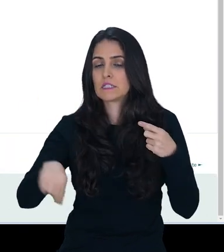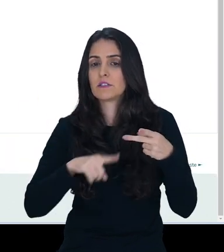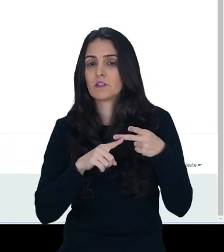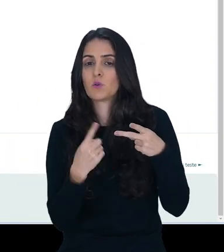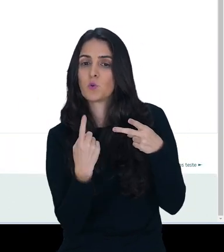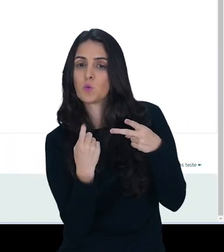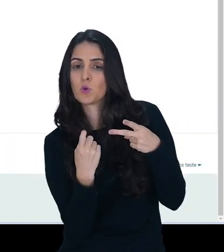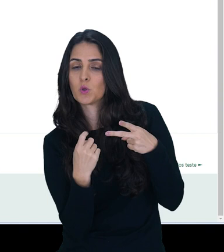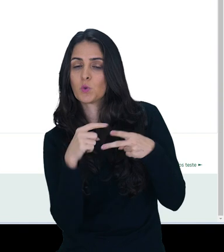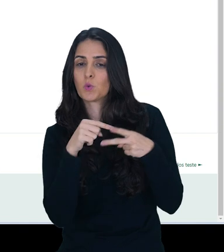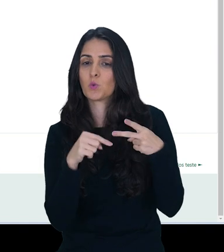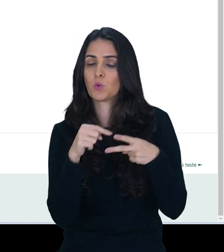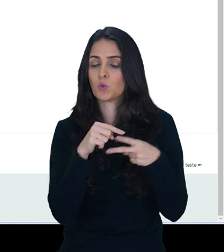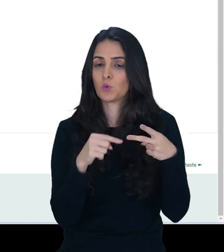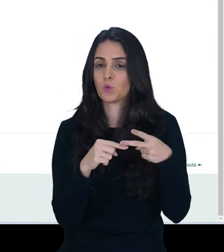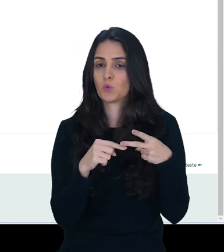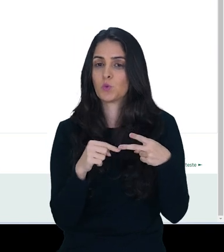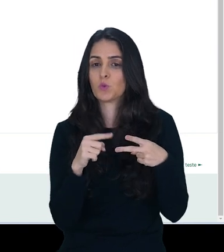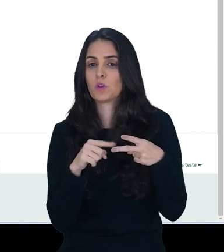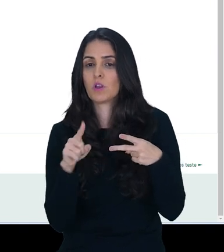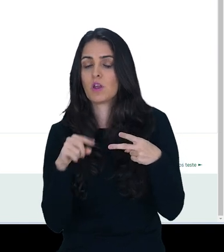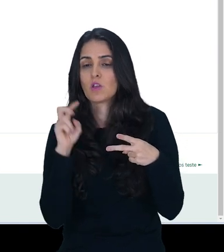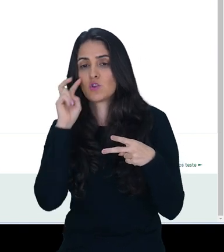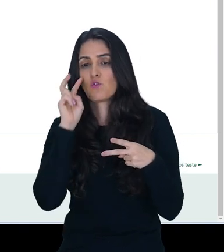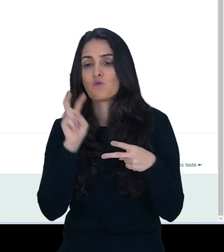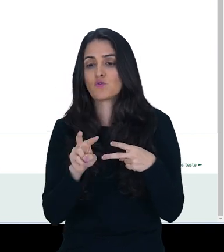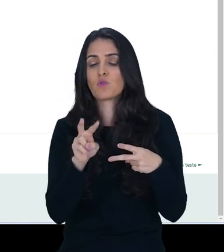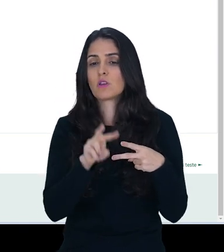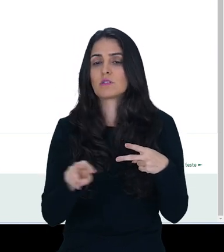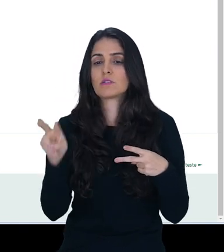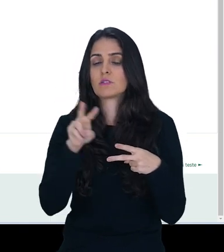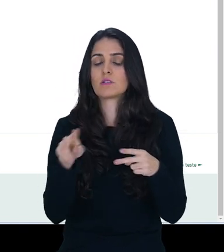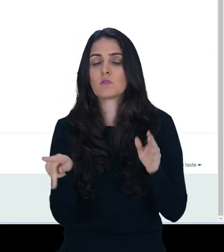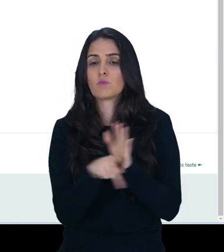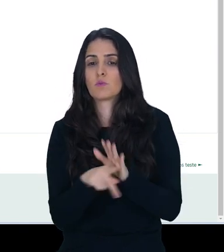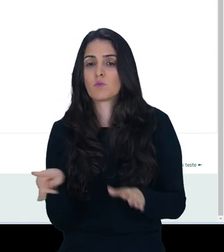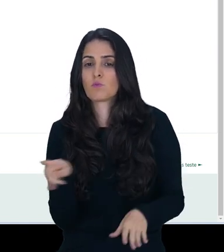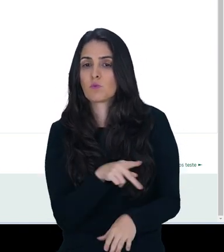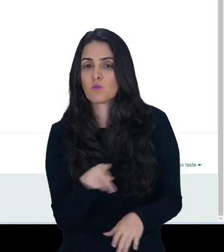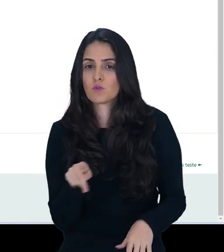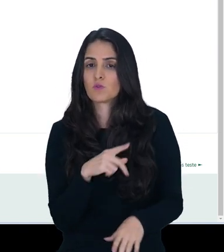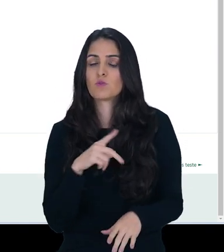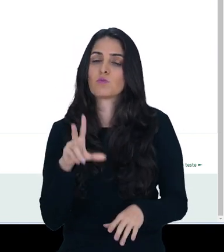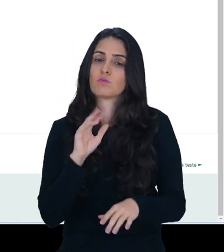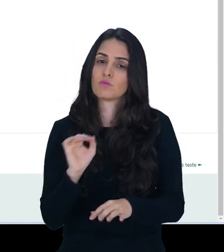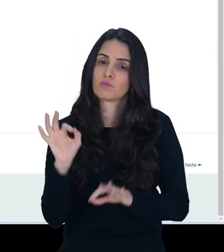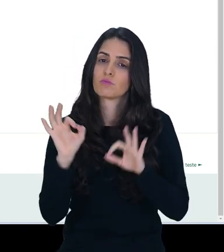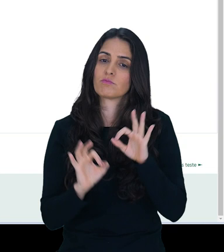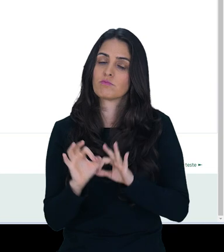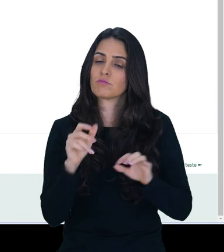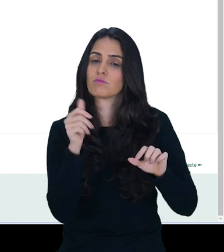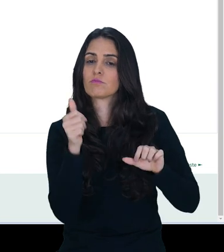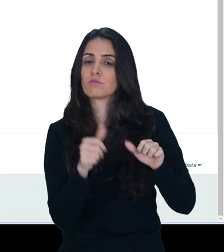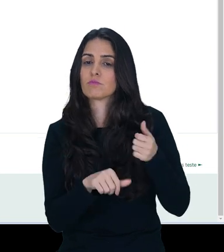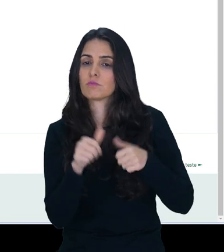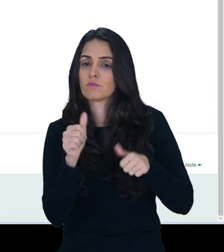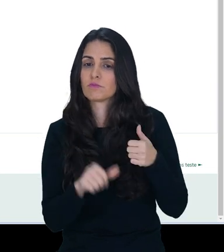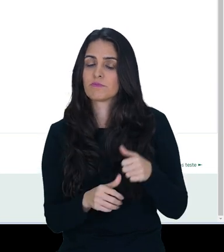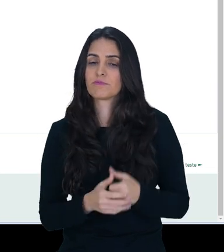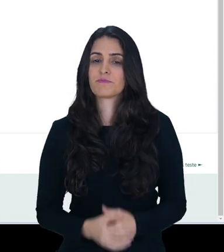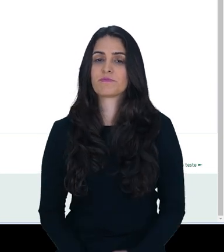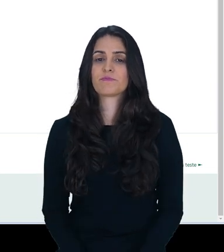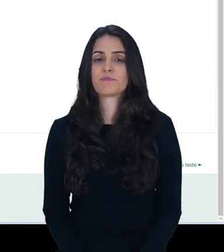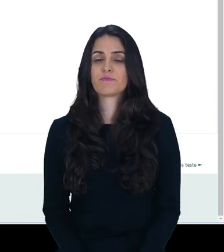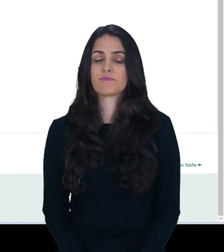modelo de item único que é a visualização e também a visualização do professor na qual ele vai fazer avaliação